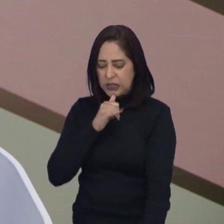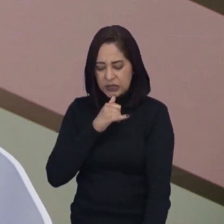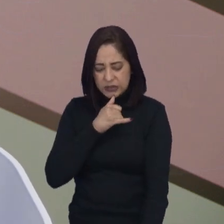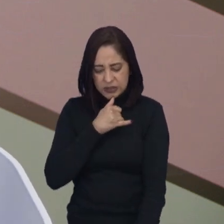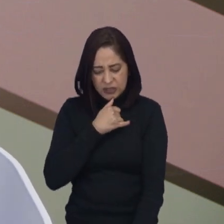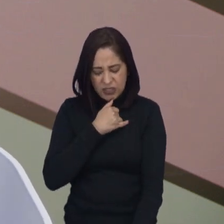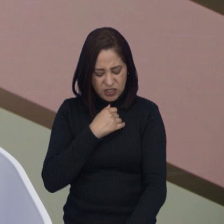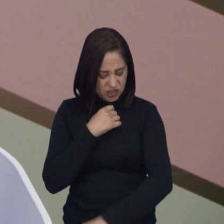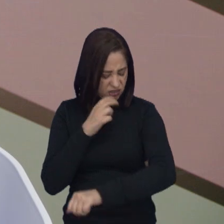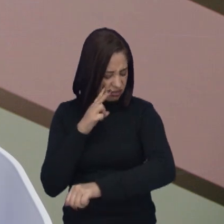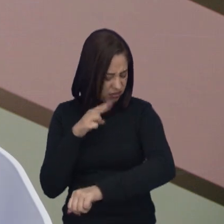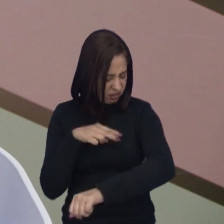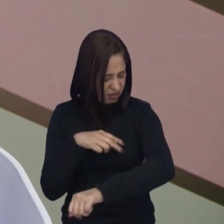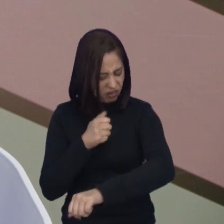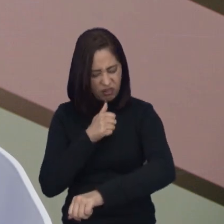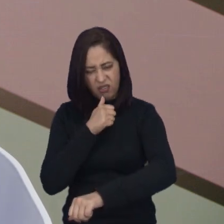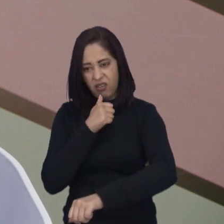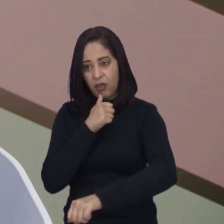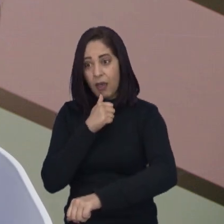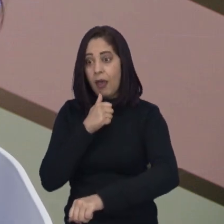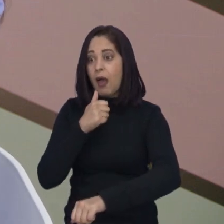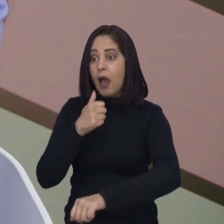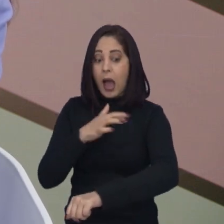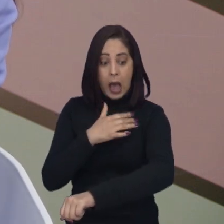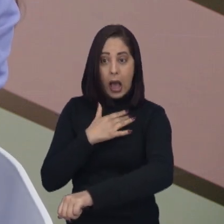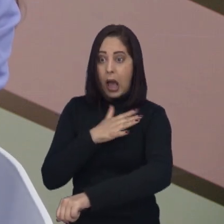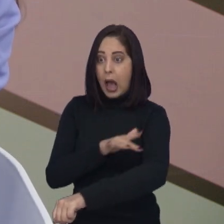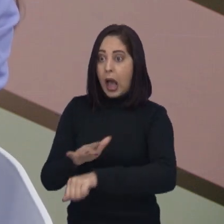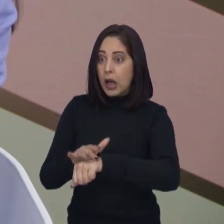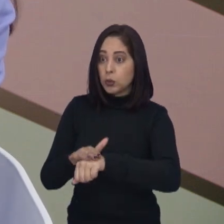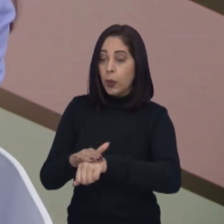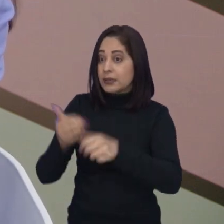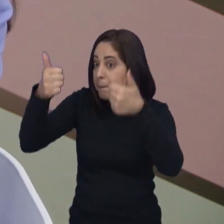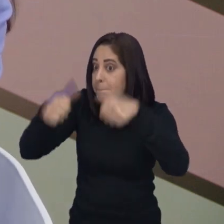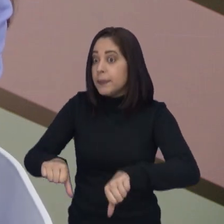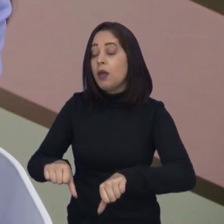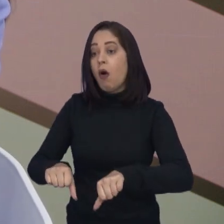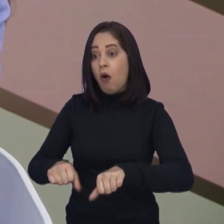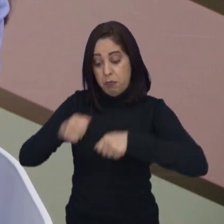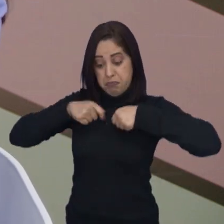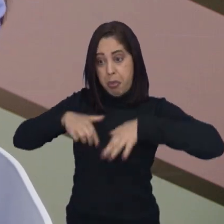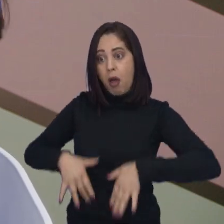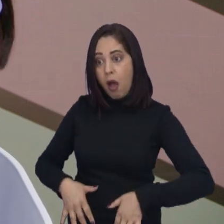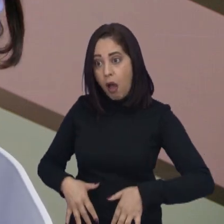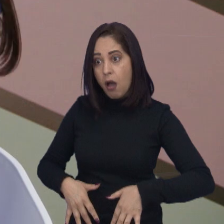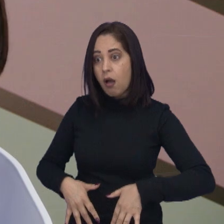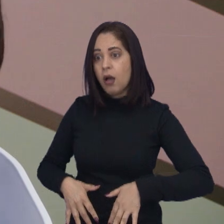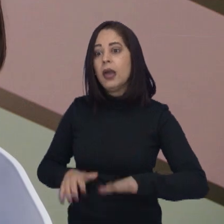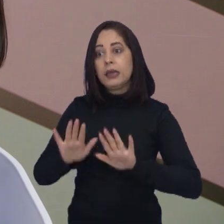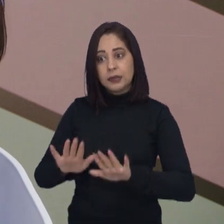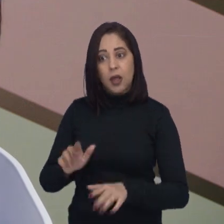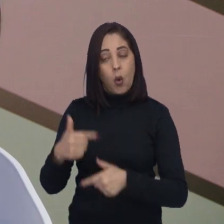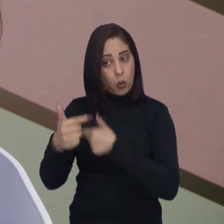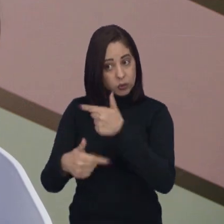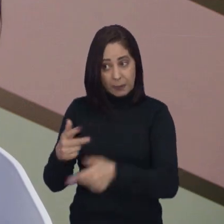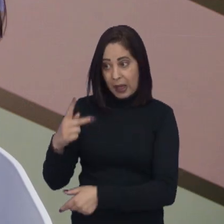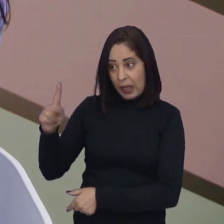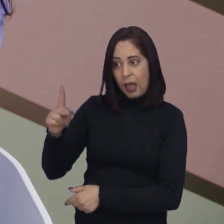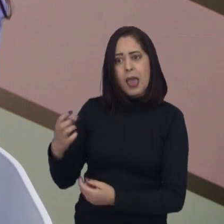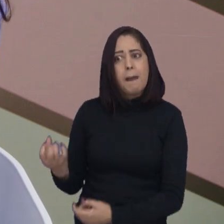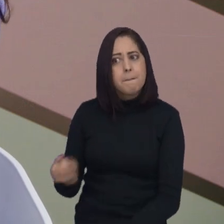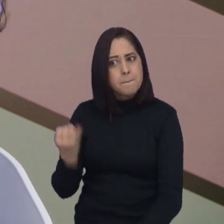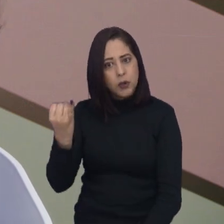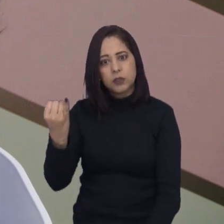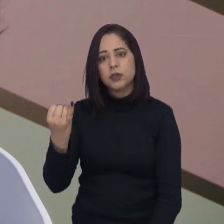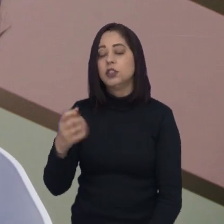tende-se a piorar. Então, é extremamente bonito esse trabalho que ela faz e é extremamente importante. É o que eu digo sempre para